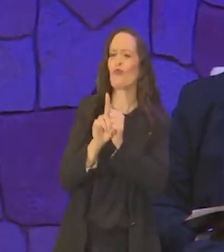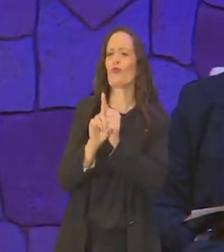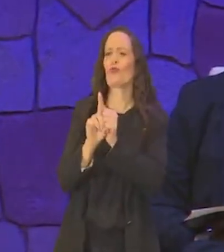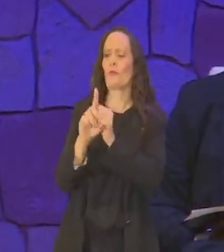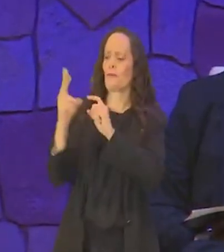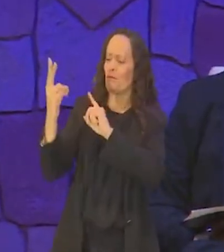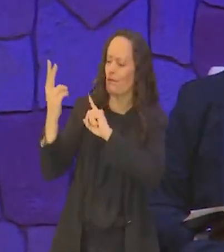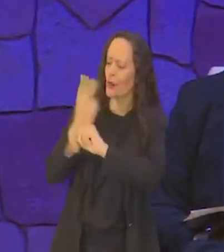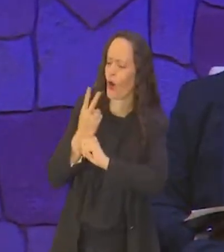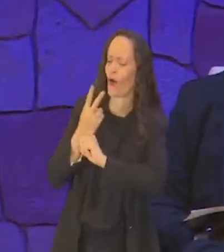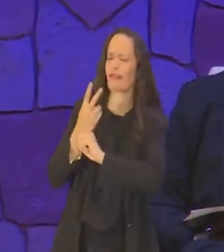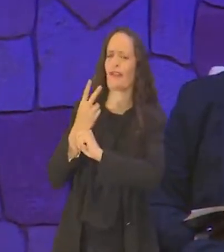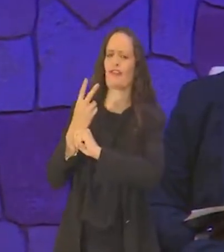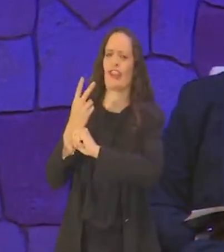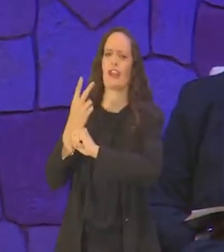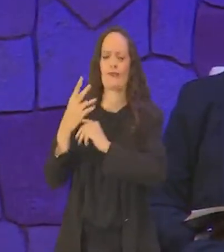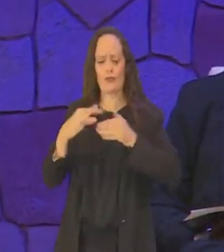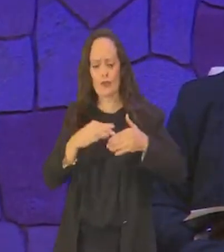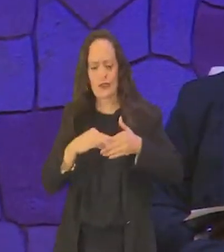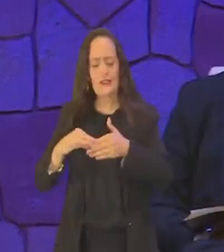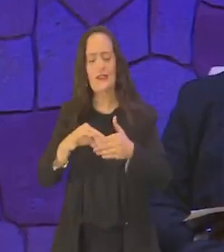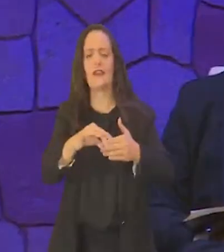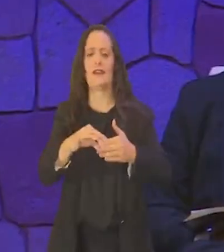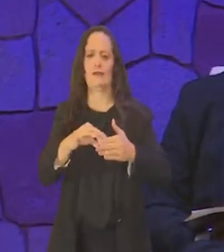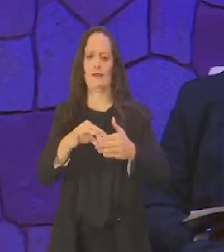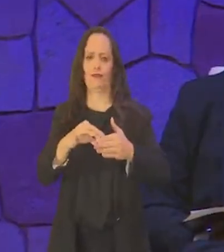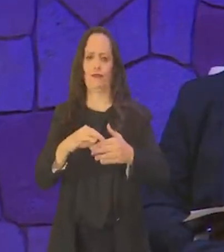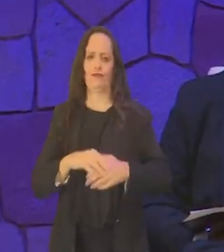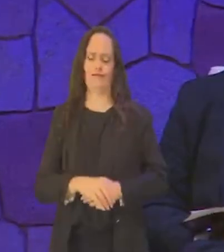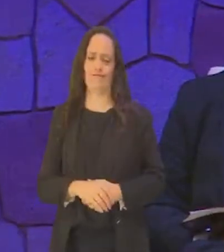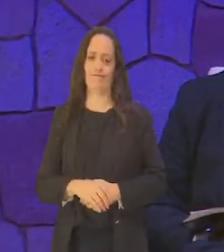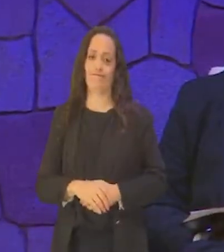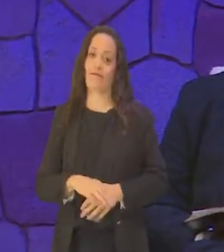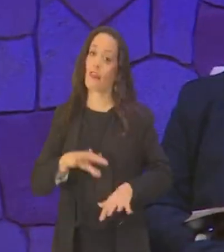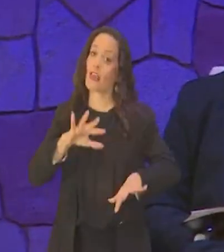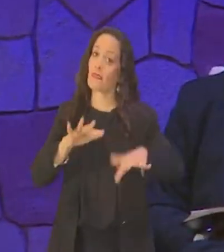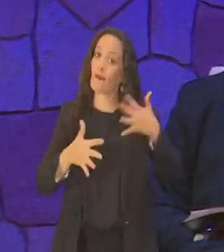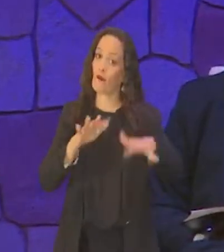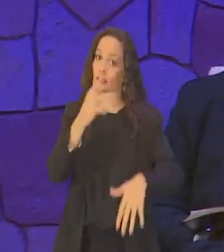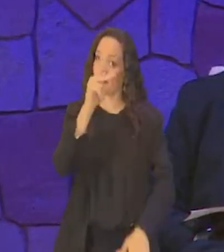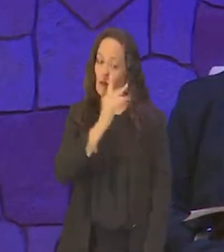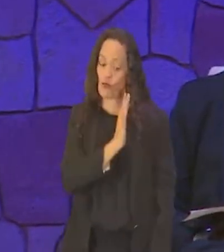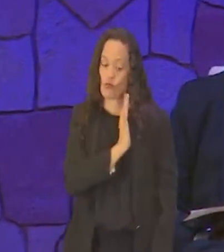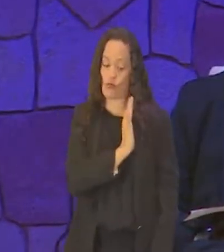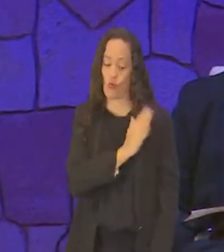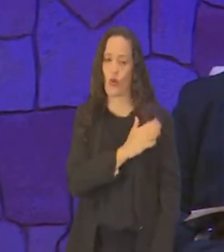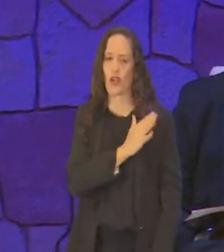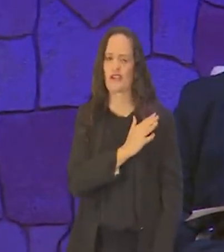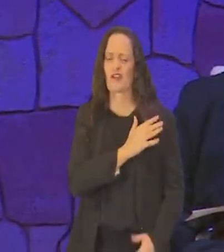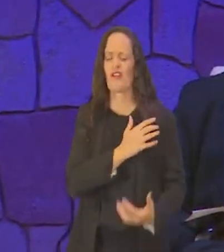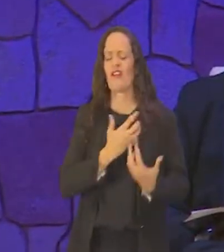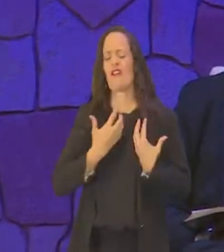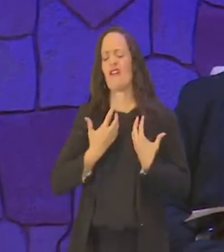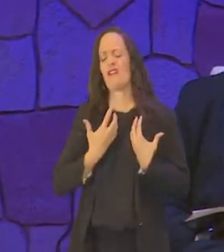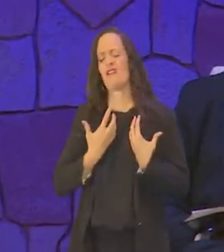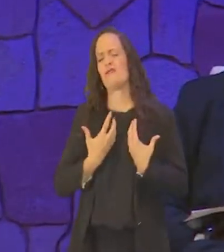nos protegendo e nos guiando. Talvez o nosso coração já esteja cansado,